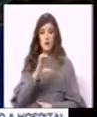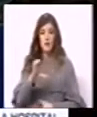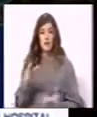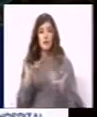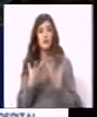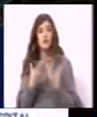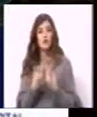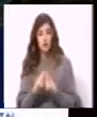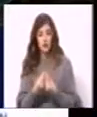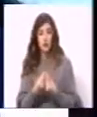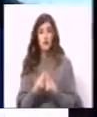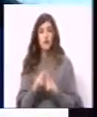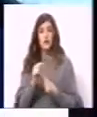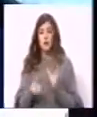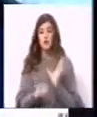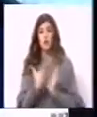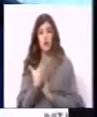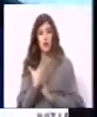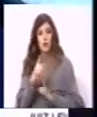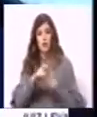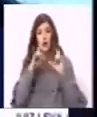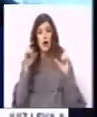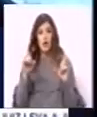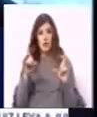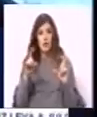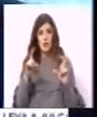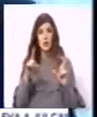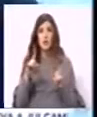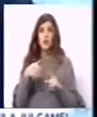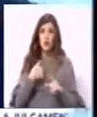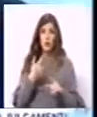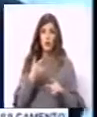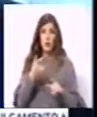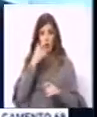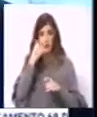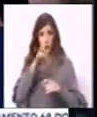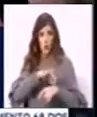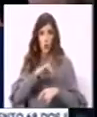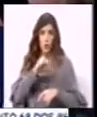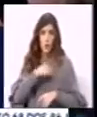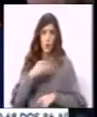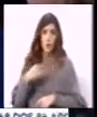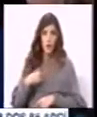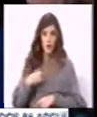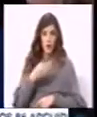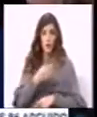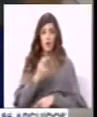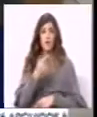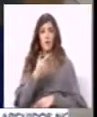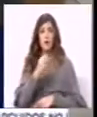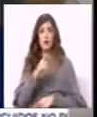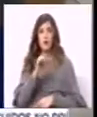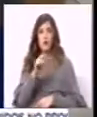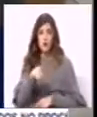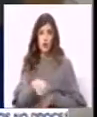das pessoas, através da criação desta agência, que merece o aplauso do patologista Manuel Sobrinho Simões. Excepcional,